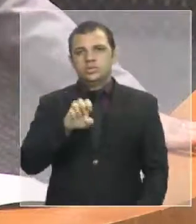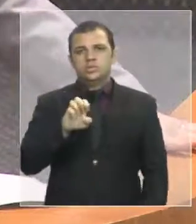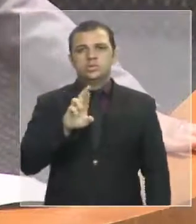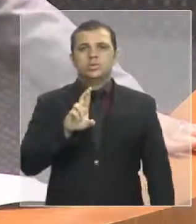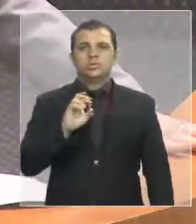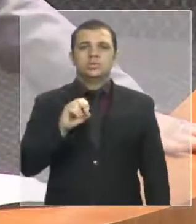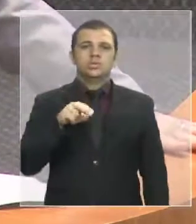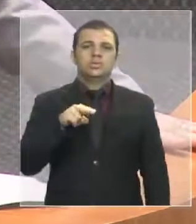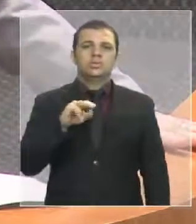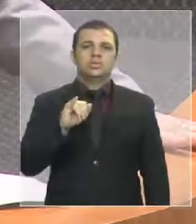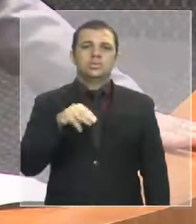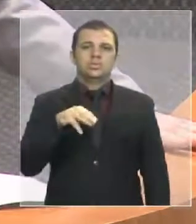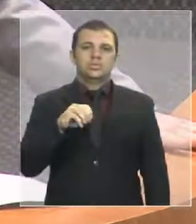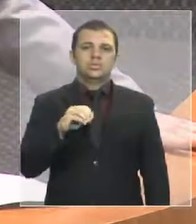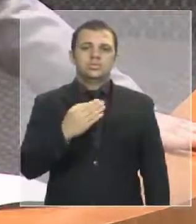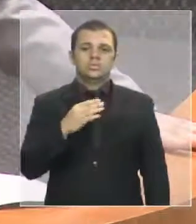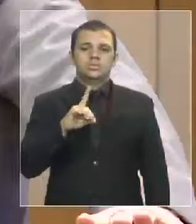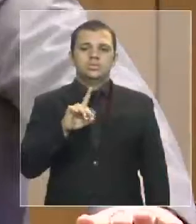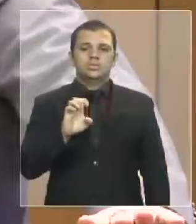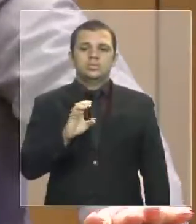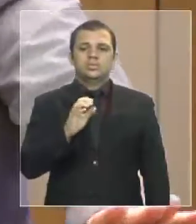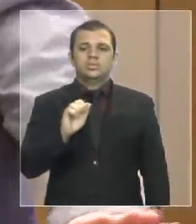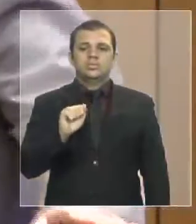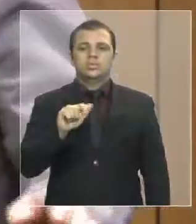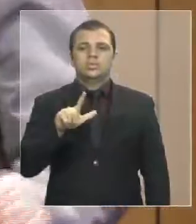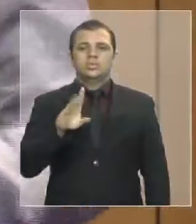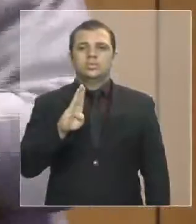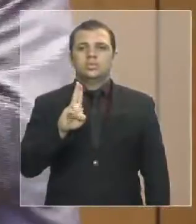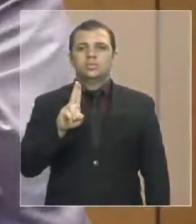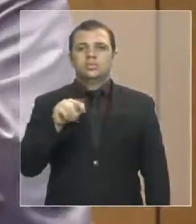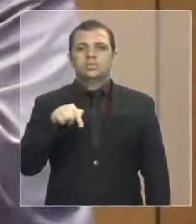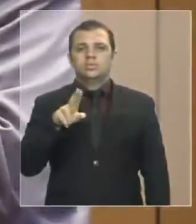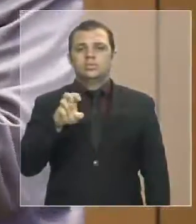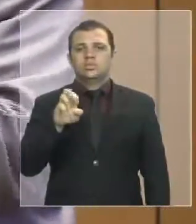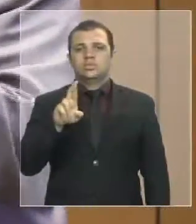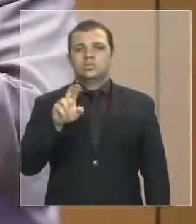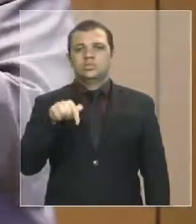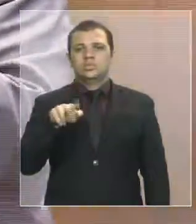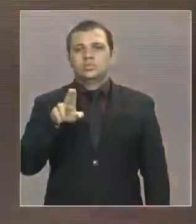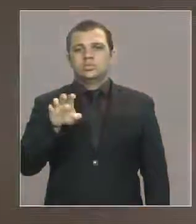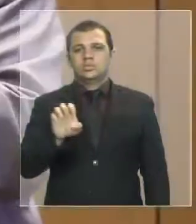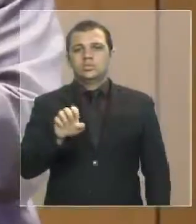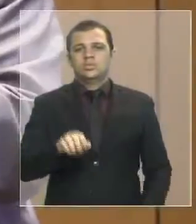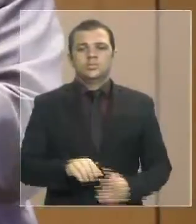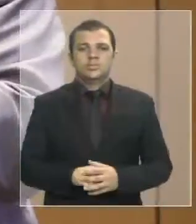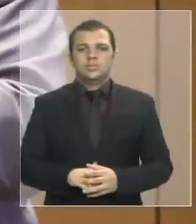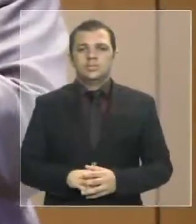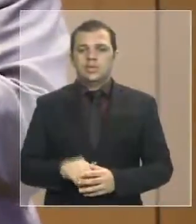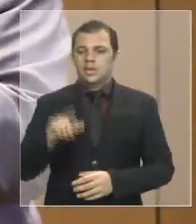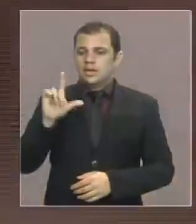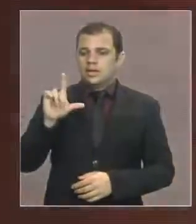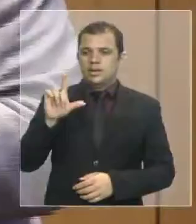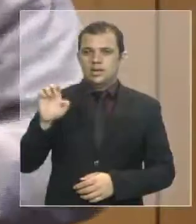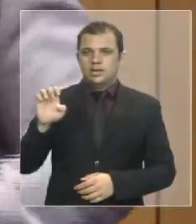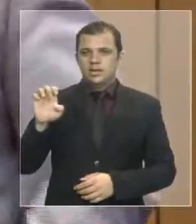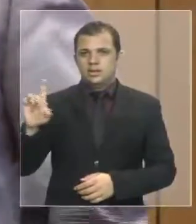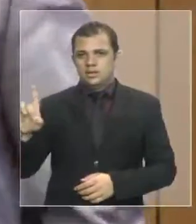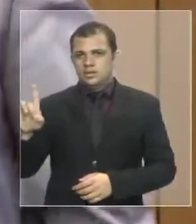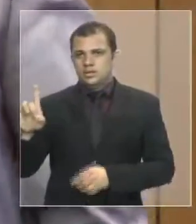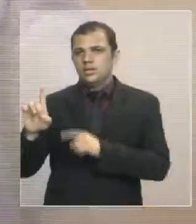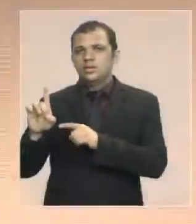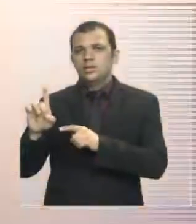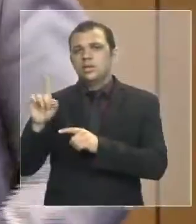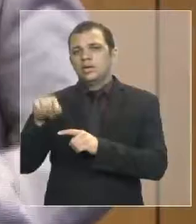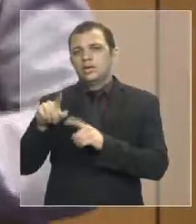de albuquerque led é uma sigla em inglês